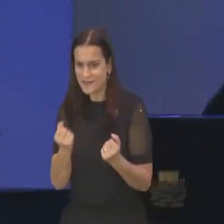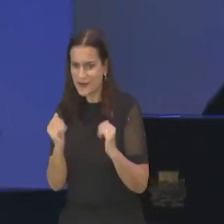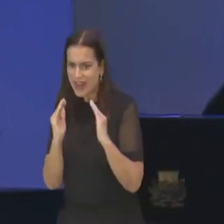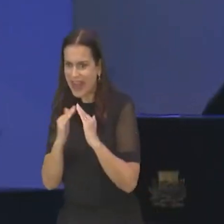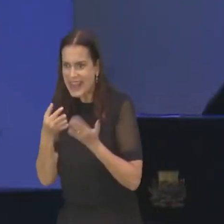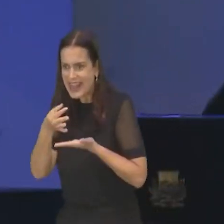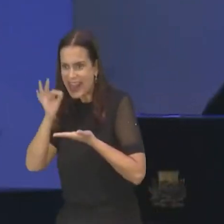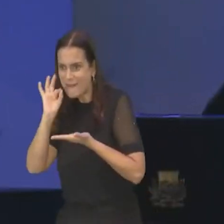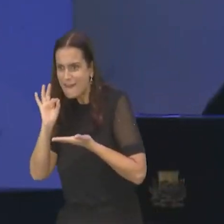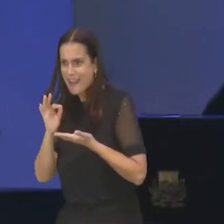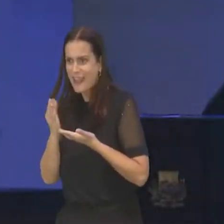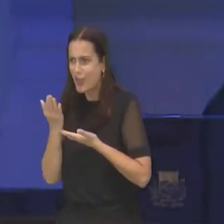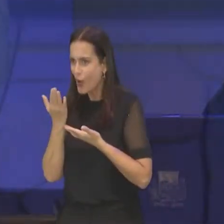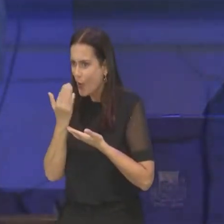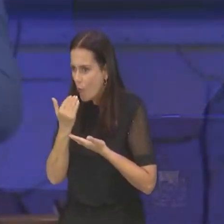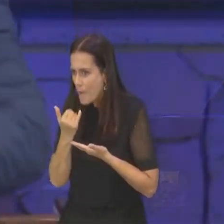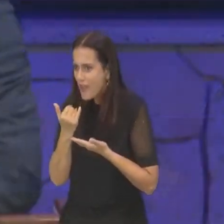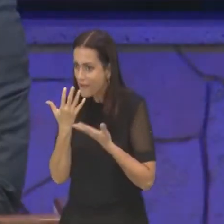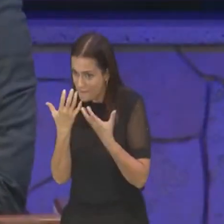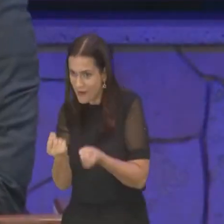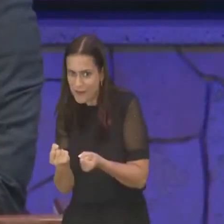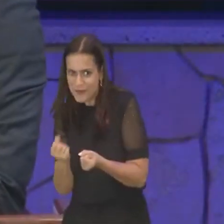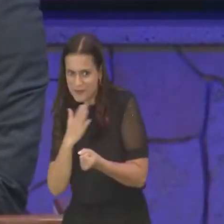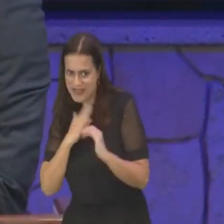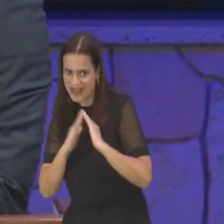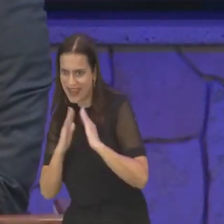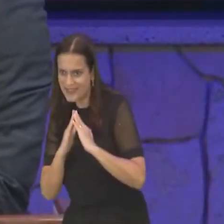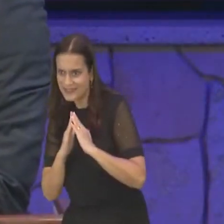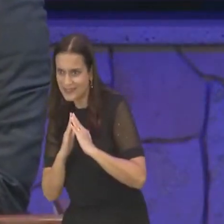para uma refeição, para um jantar, ele irá.